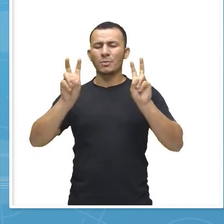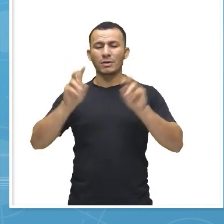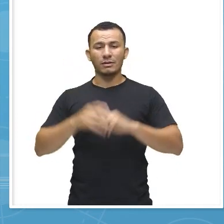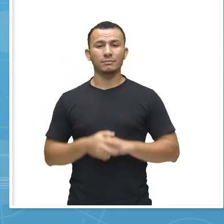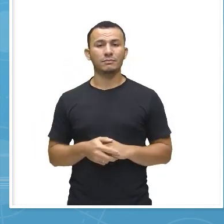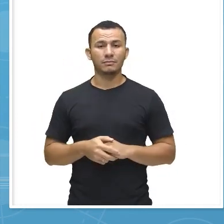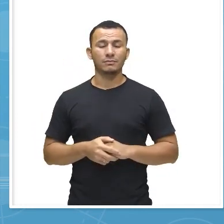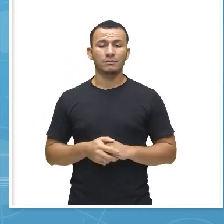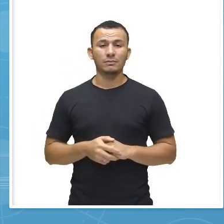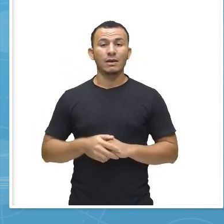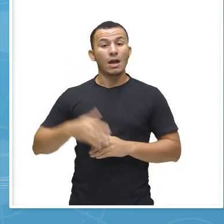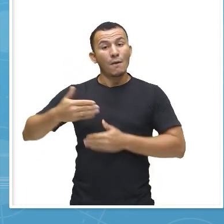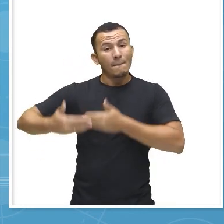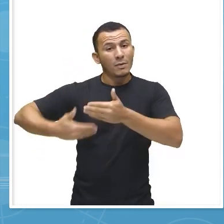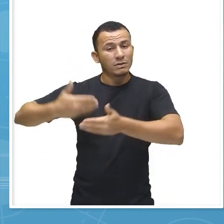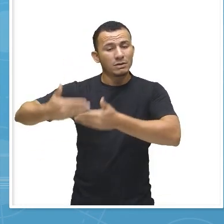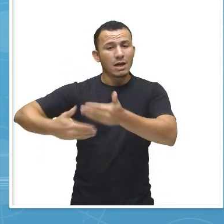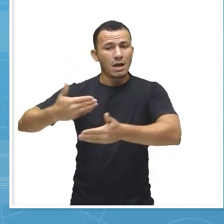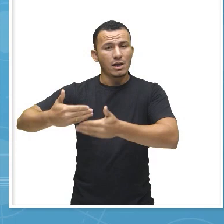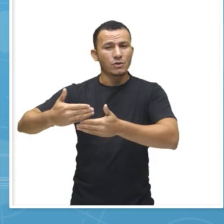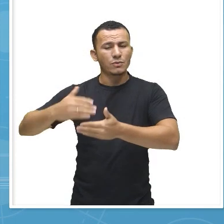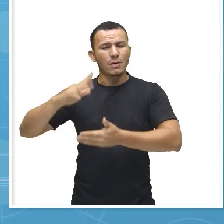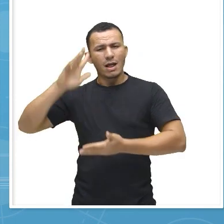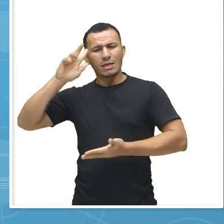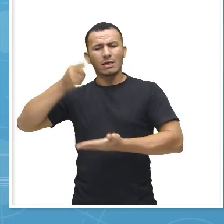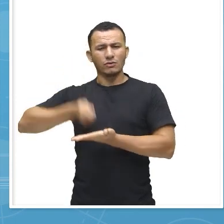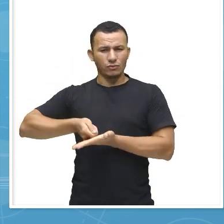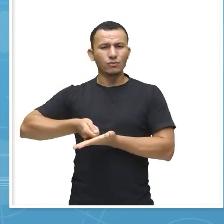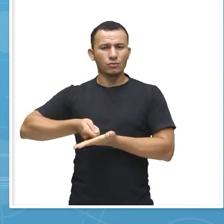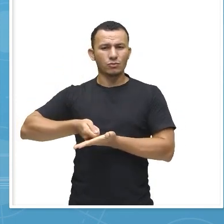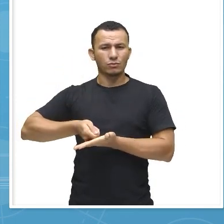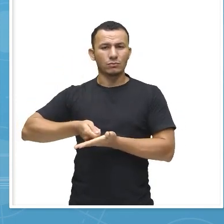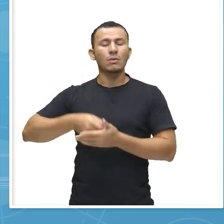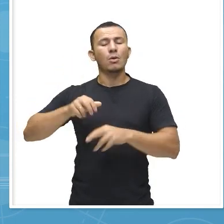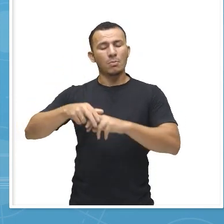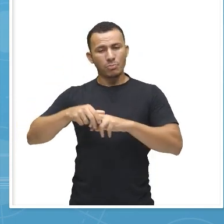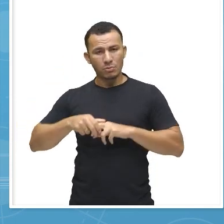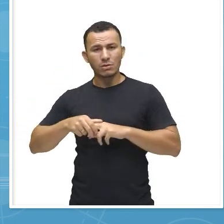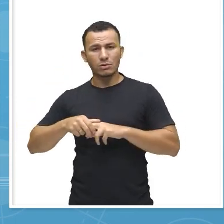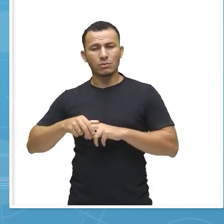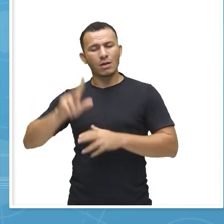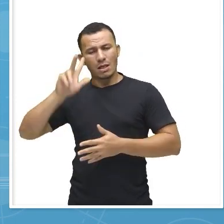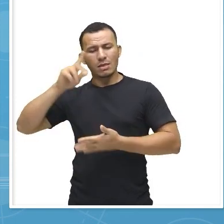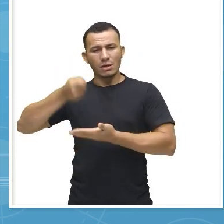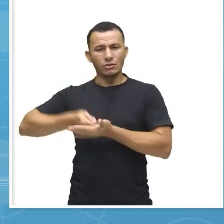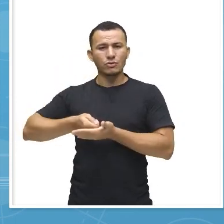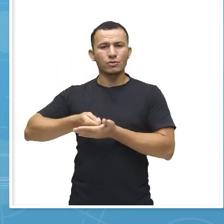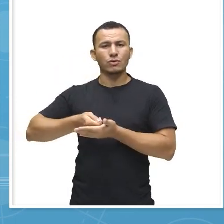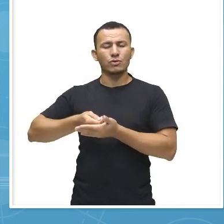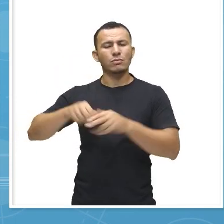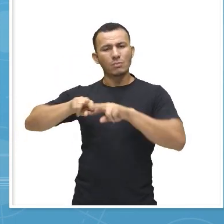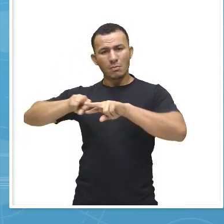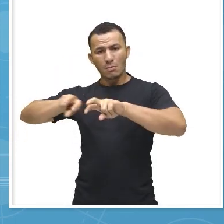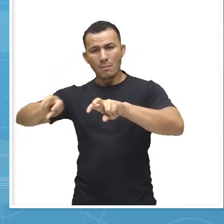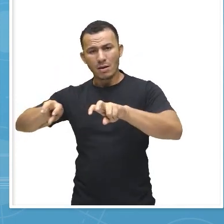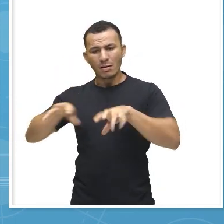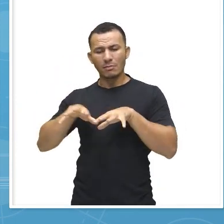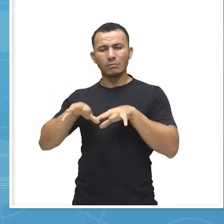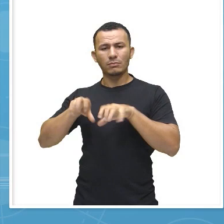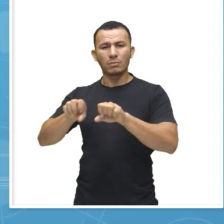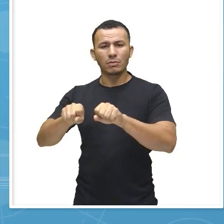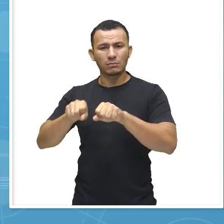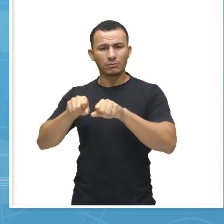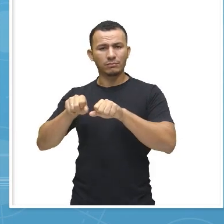durante o processo, ela foi decisiva, então, a acumulação de capital resultante da exploração colonial, ou